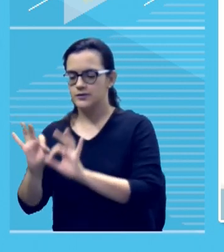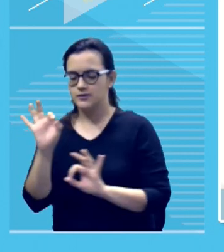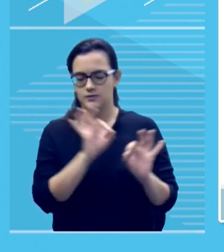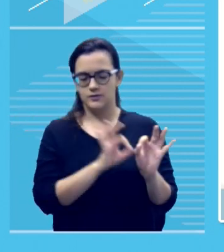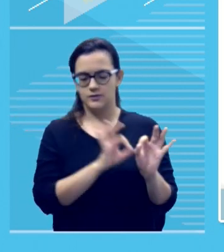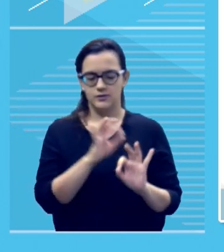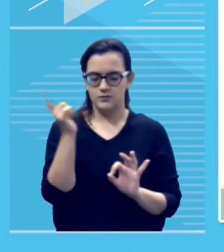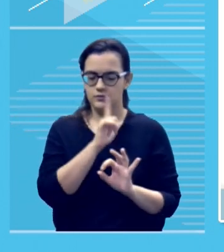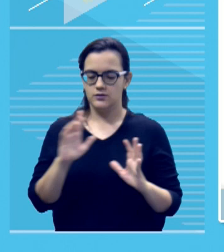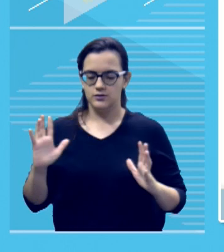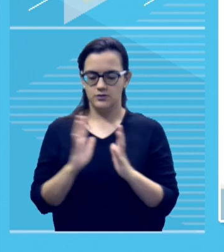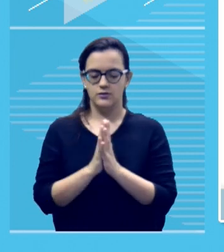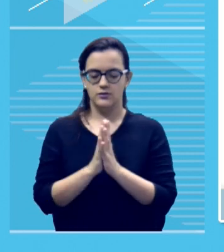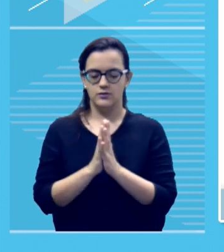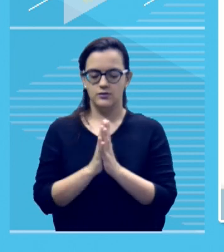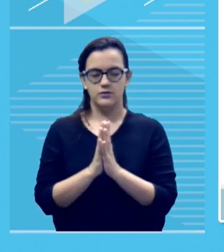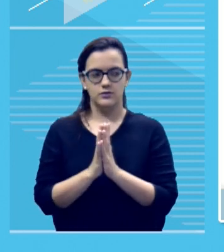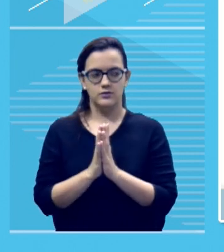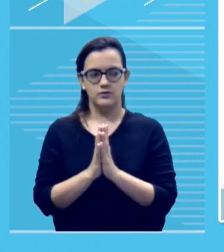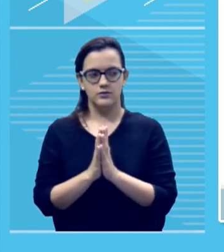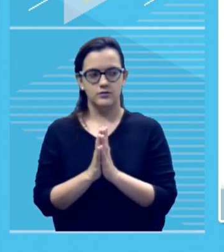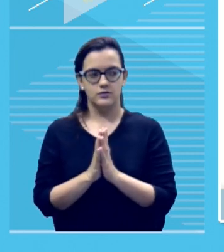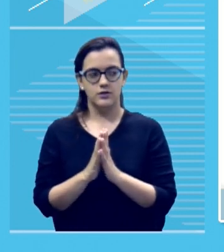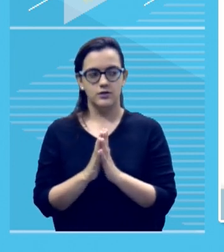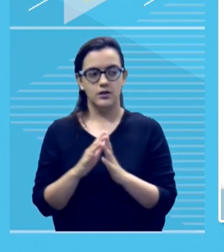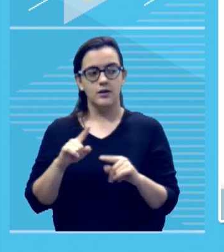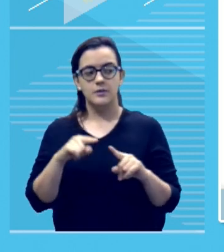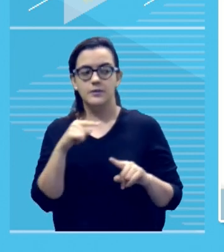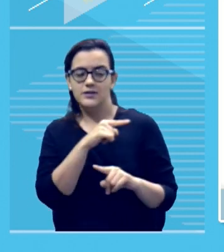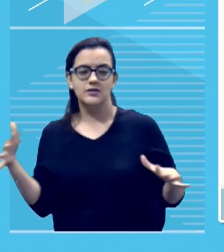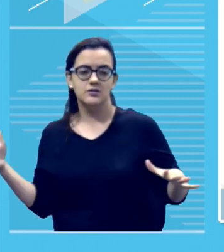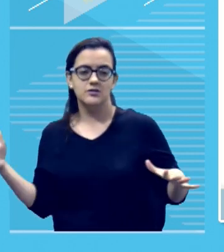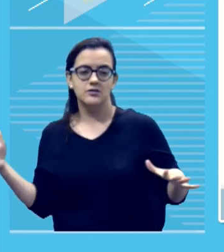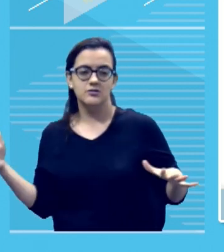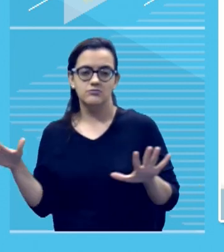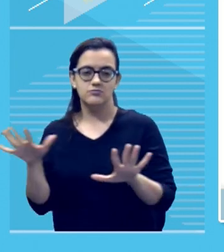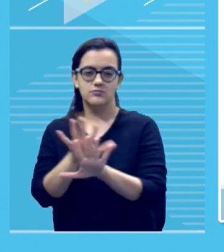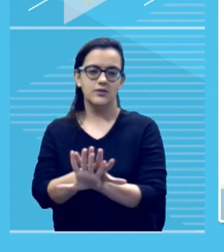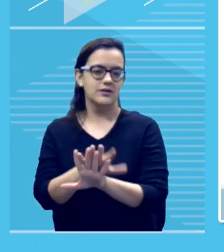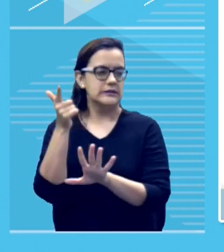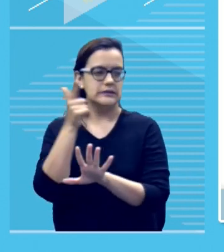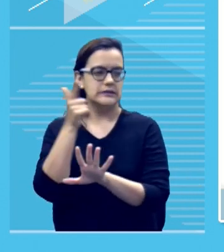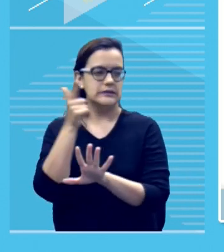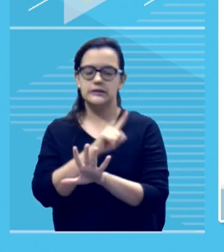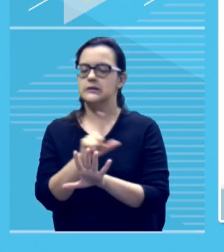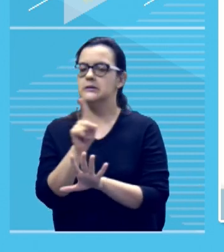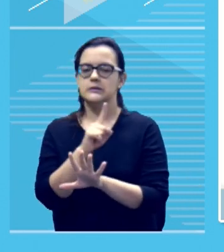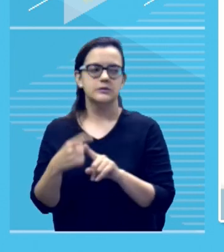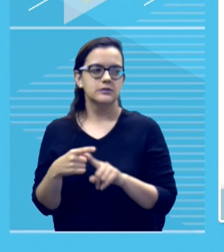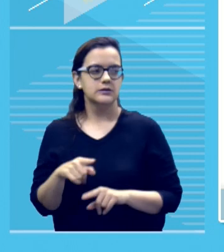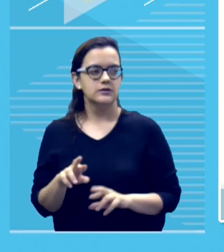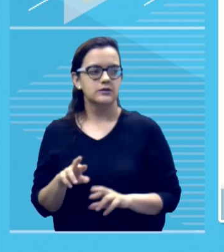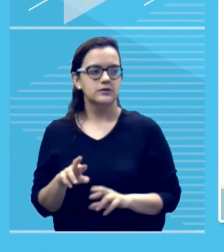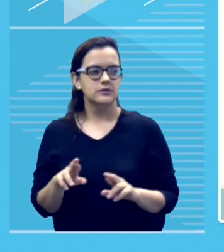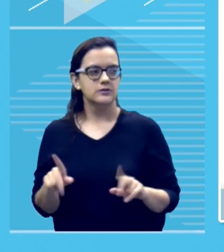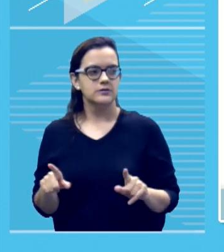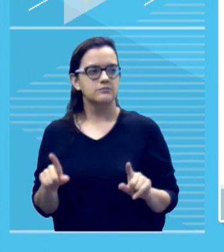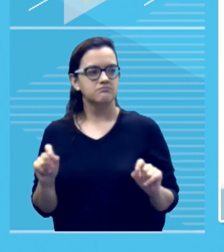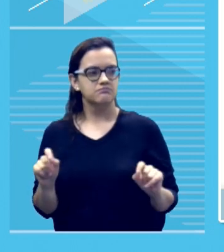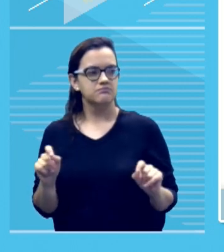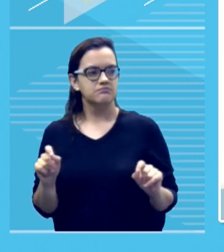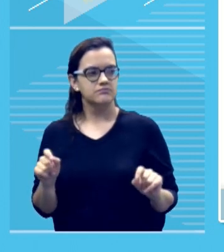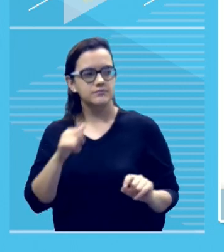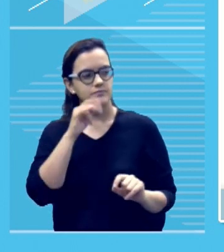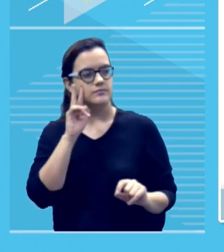Tá? E se fosse imagem, aqui ficaria o bromo aqui também. Ó. Mas são assimétricos. São